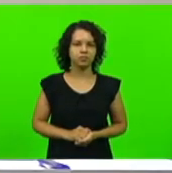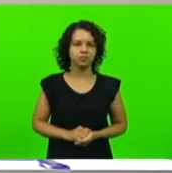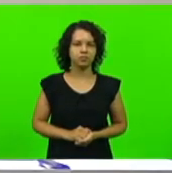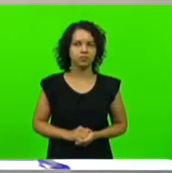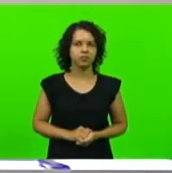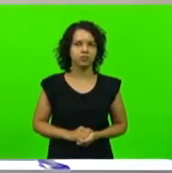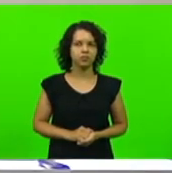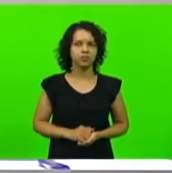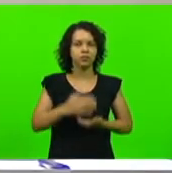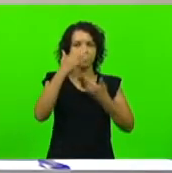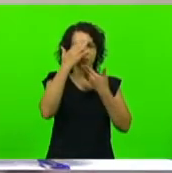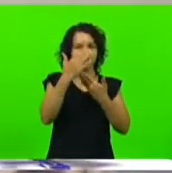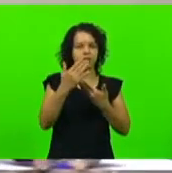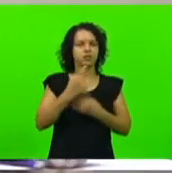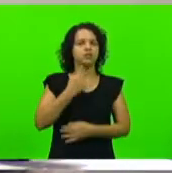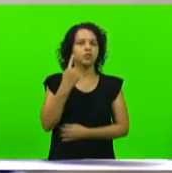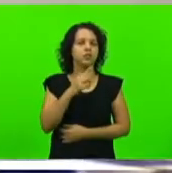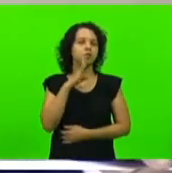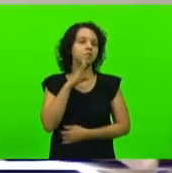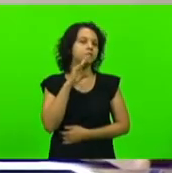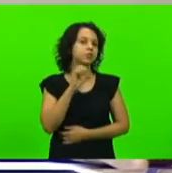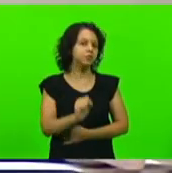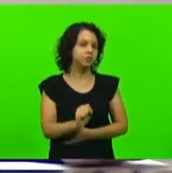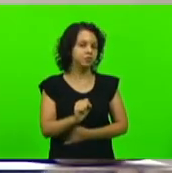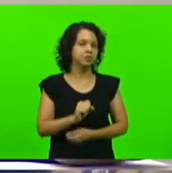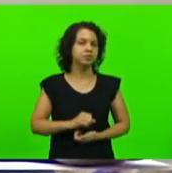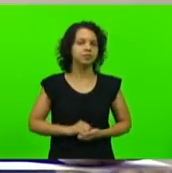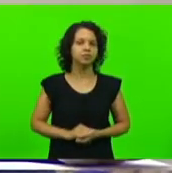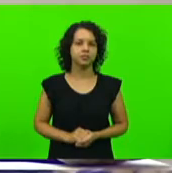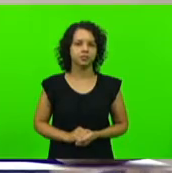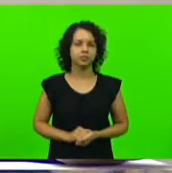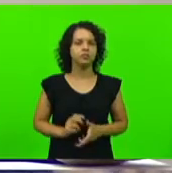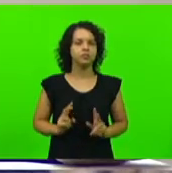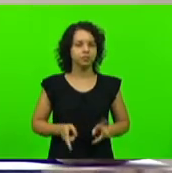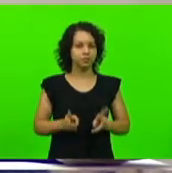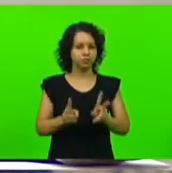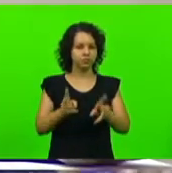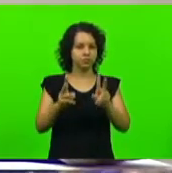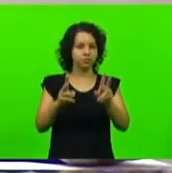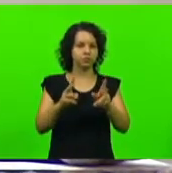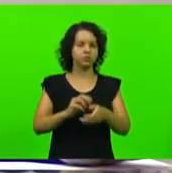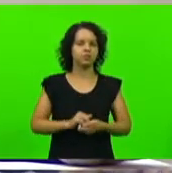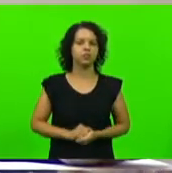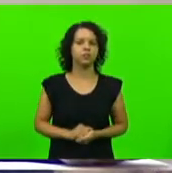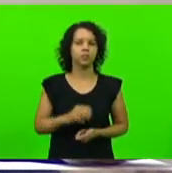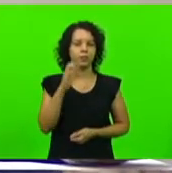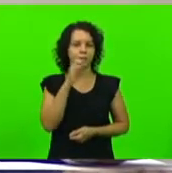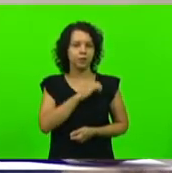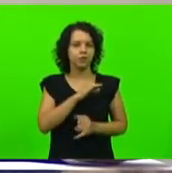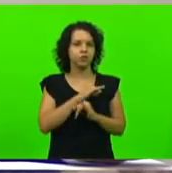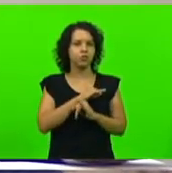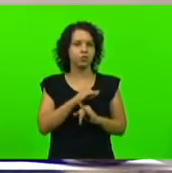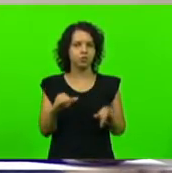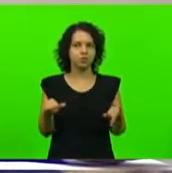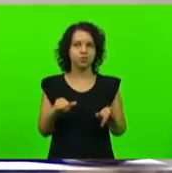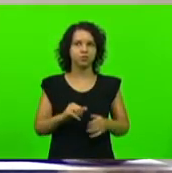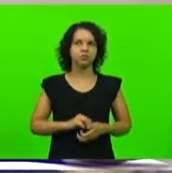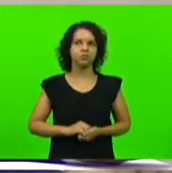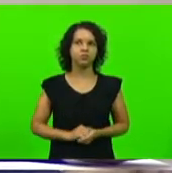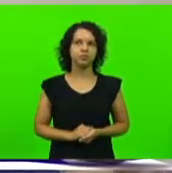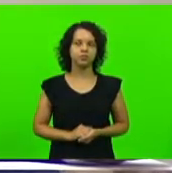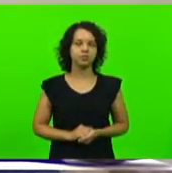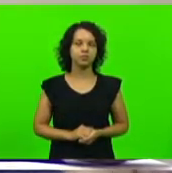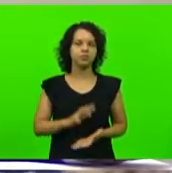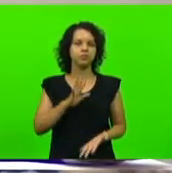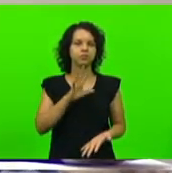Obrigado, deputado Bruno Souza. Ainda nas breves comunicações, inscrito